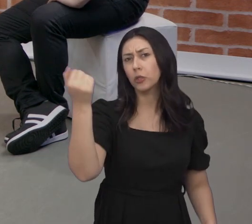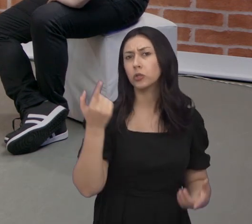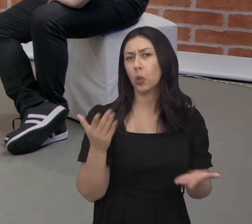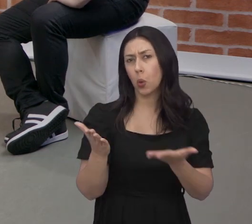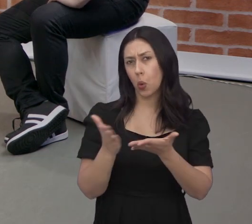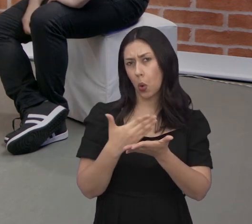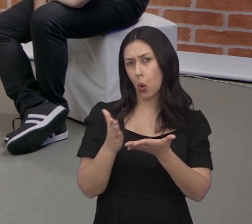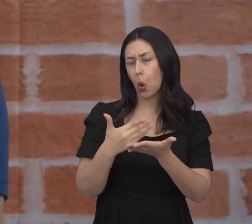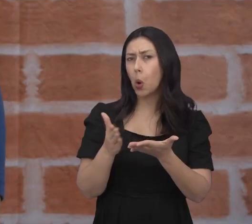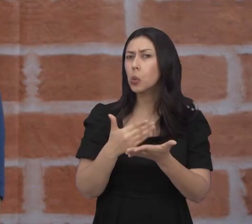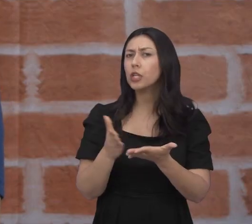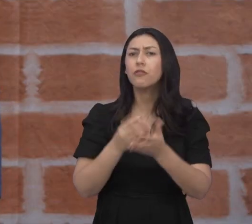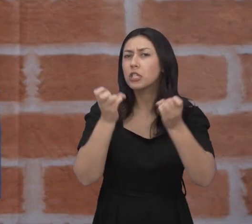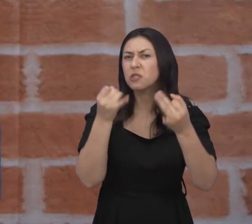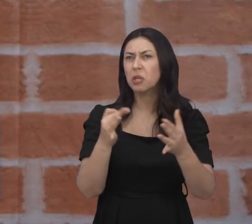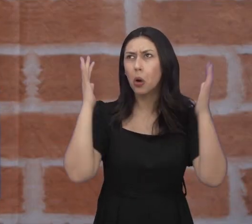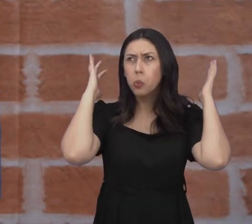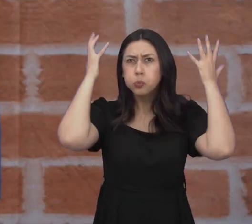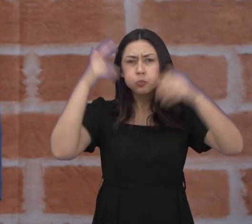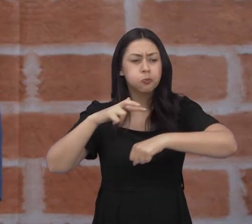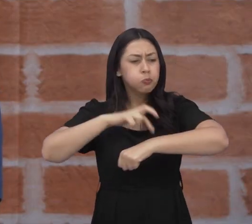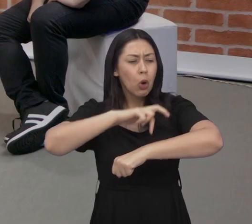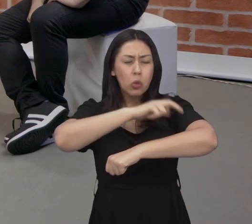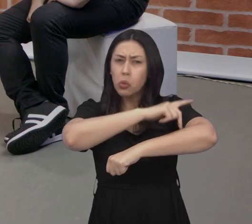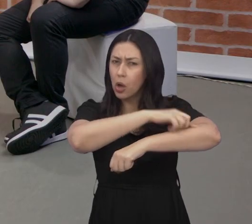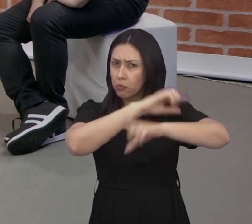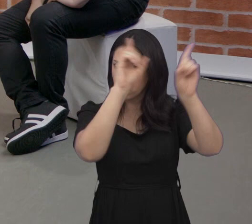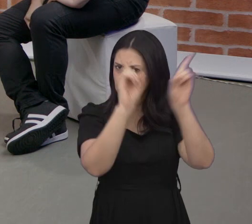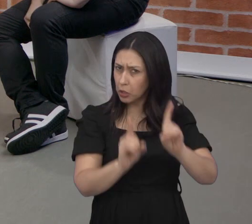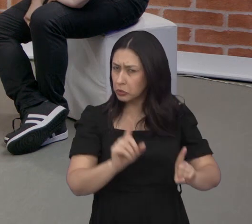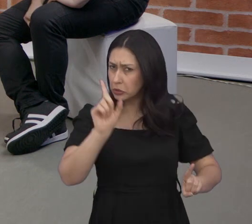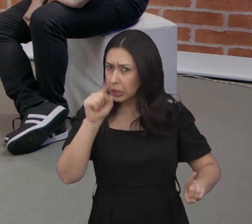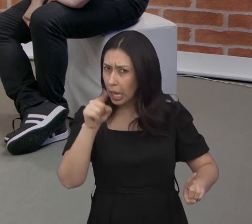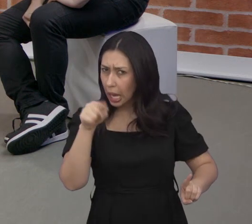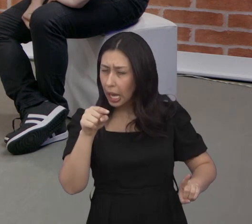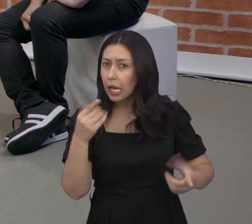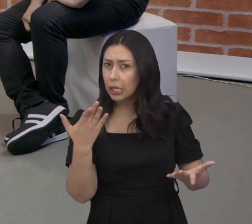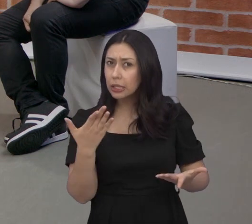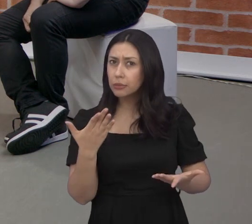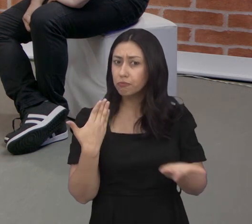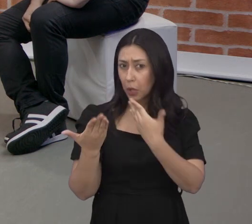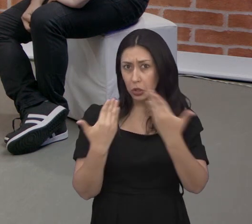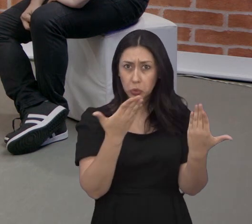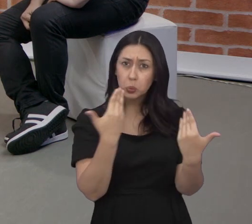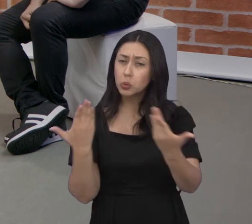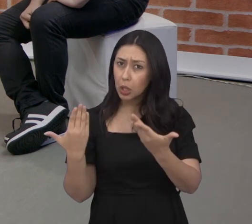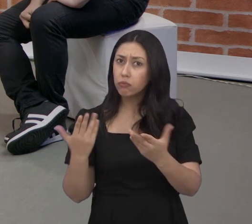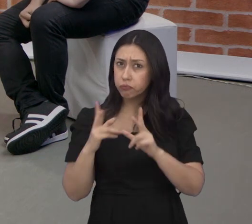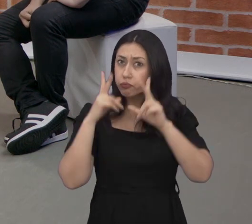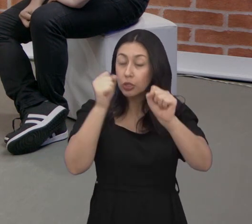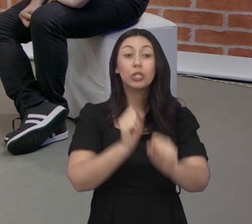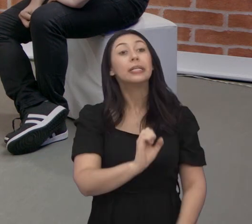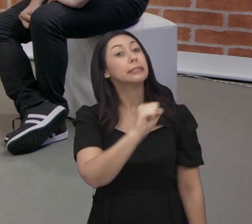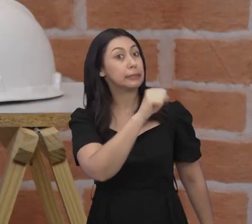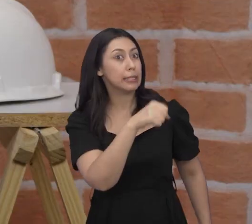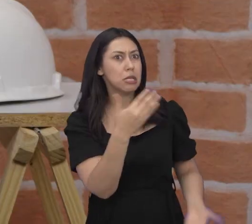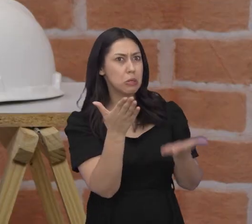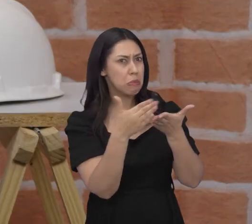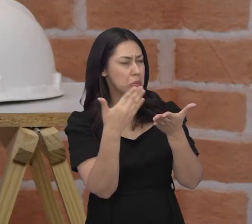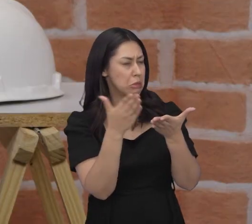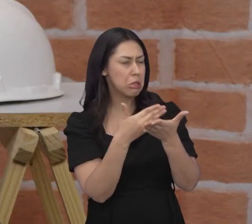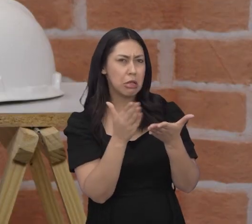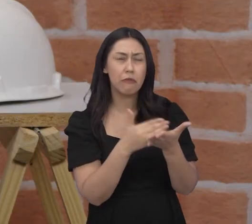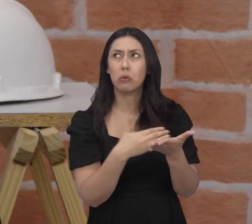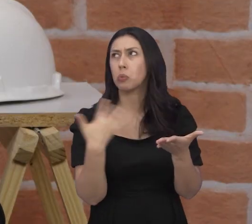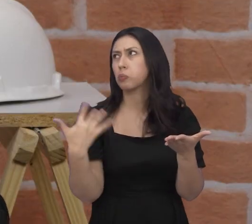atrás eram os deuses astronautas, né? Sim. Isso fortaleceu muito essa discussão, né? Sim, o Eram os Deuses Astronautas,